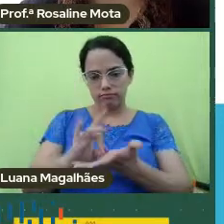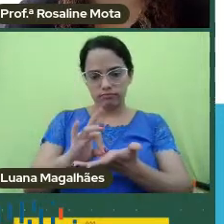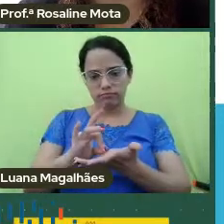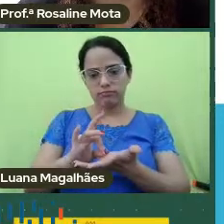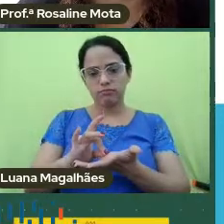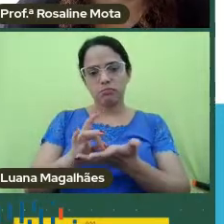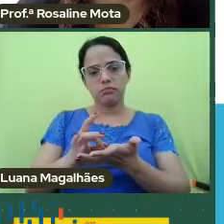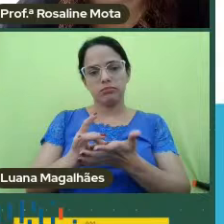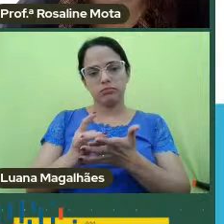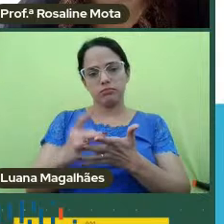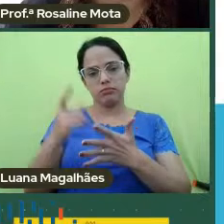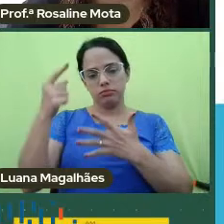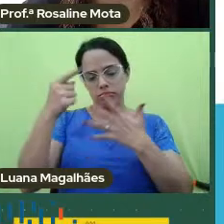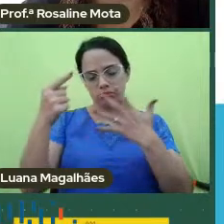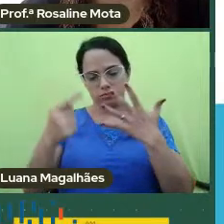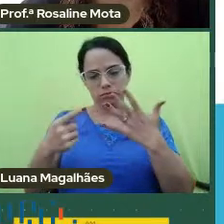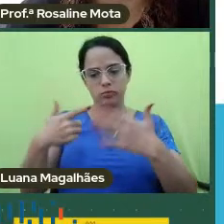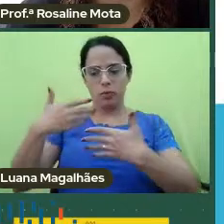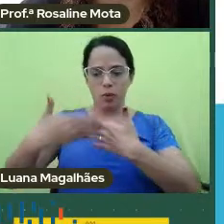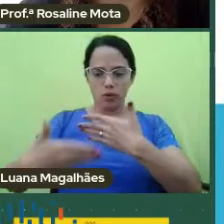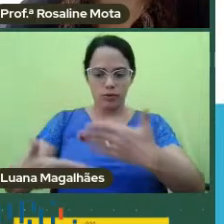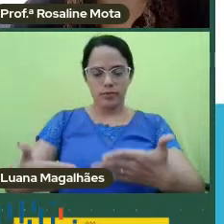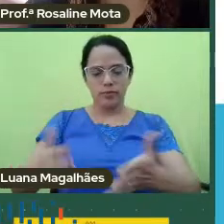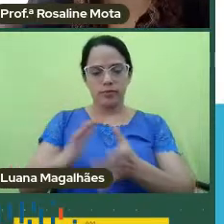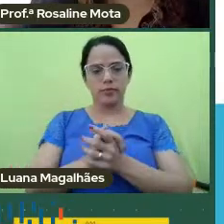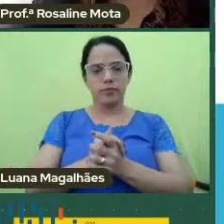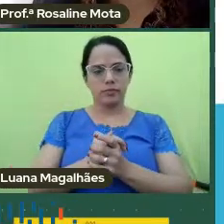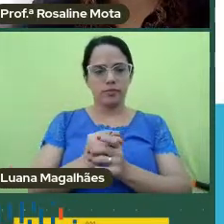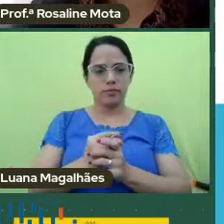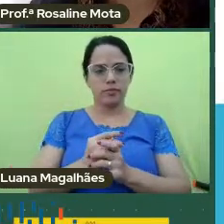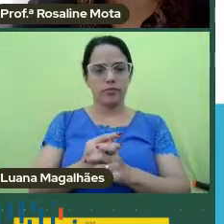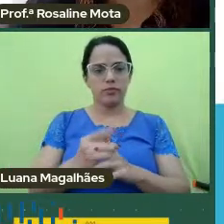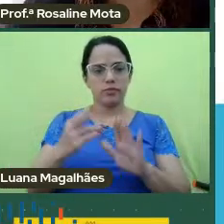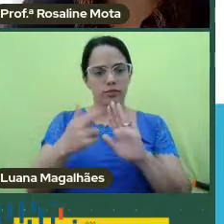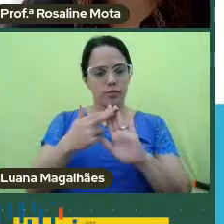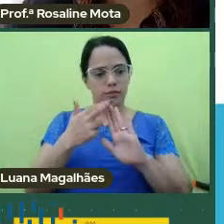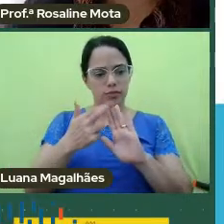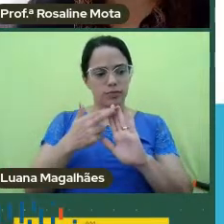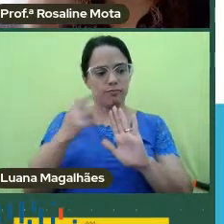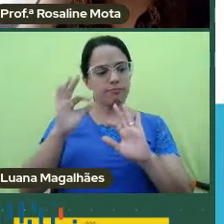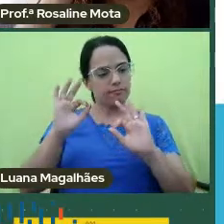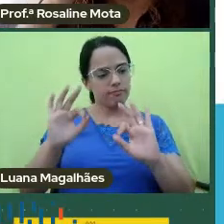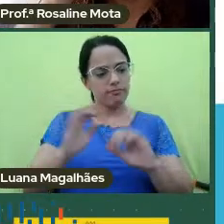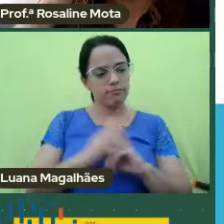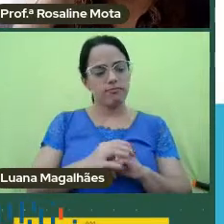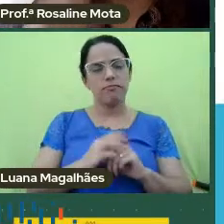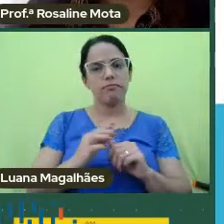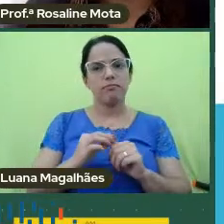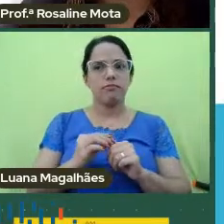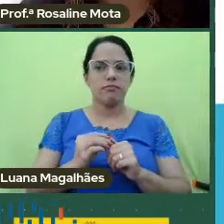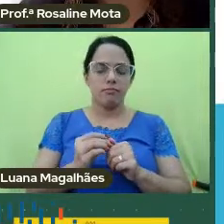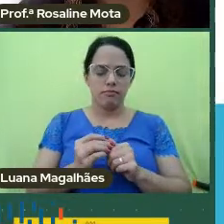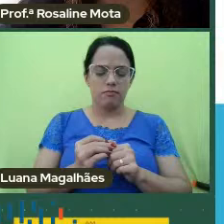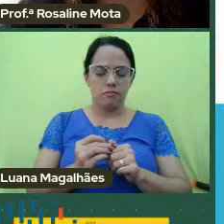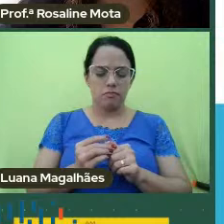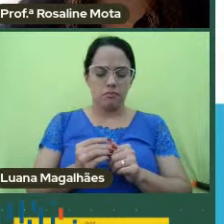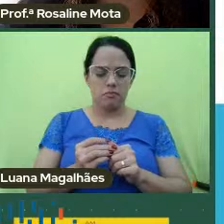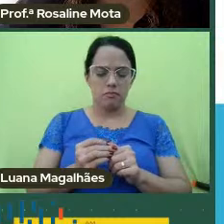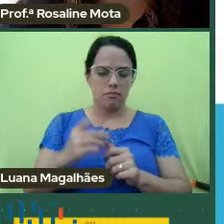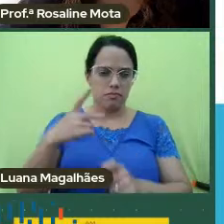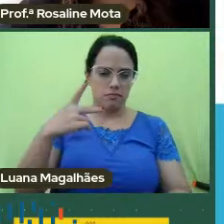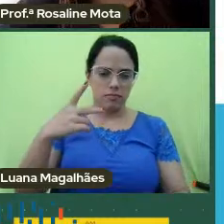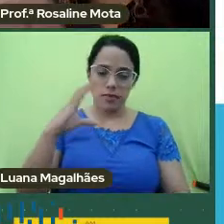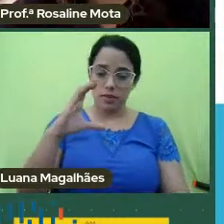cumpridos os procedimentos estabelecidos nessa resolução. Ora, a